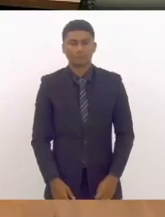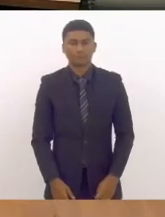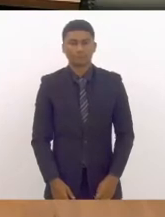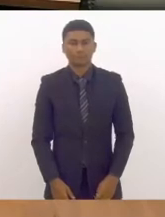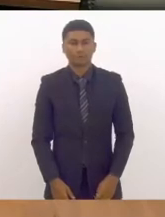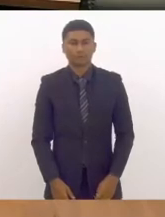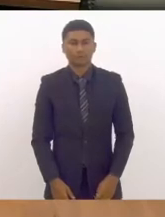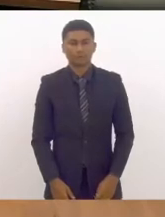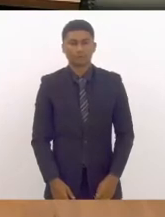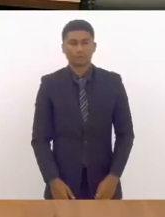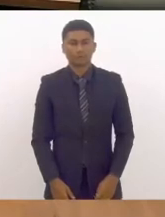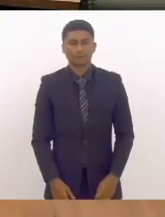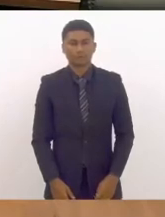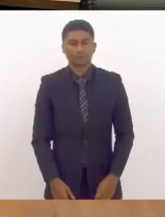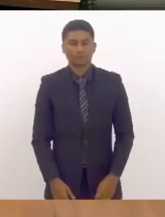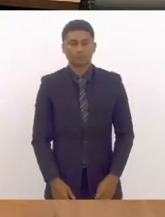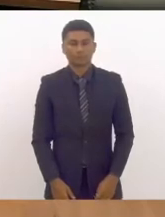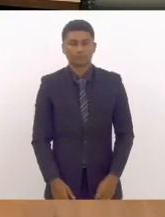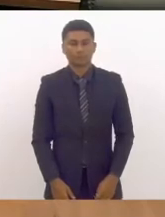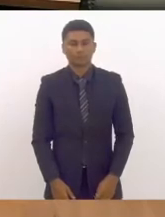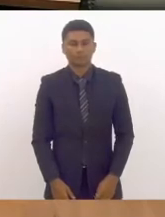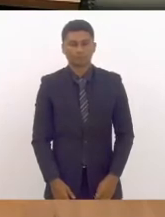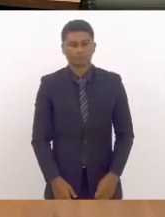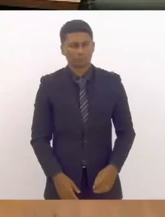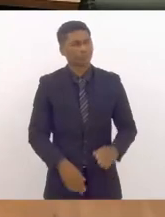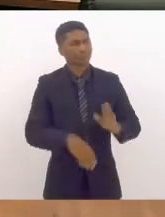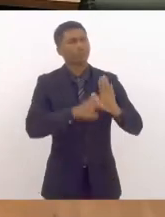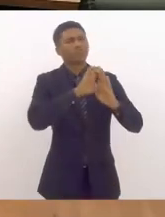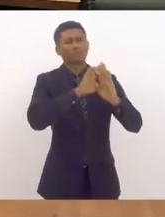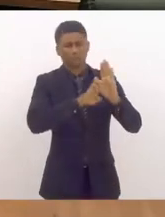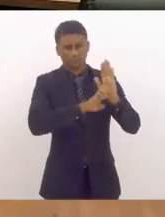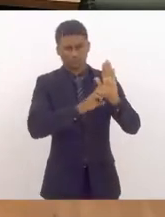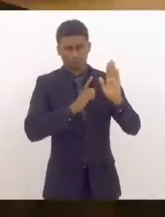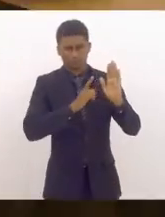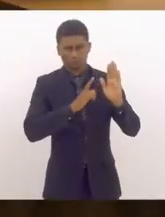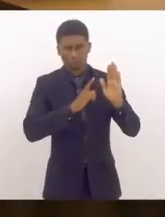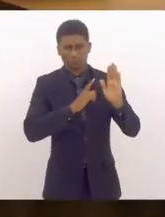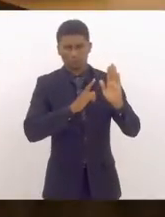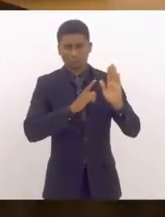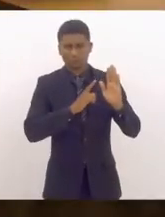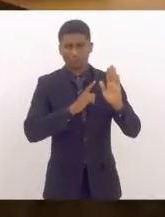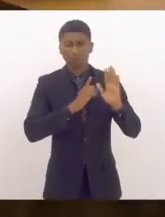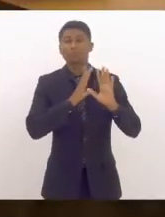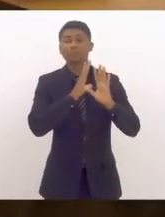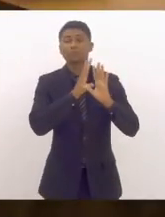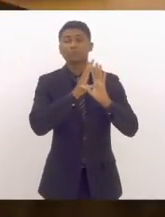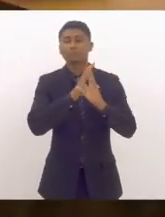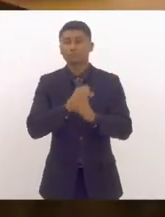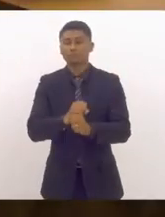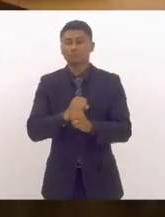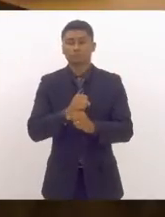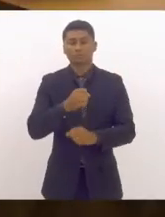Quem vem aqui? Tem emendas? Só tem 10.